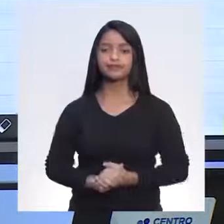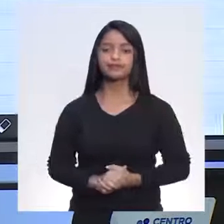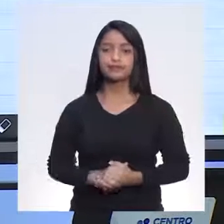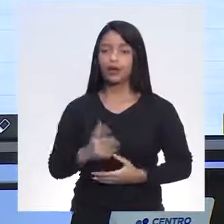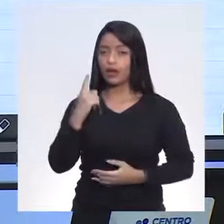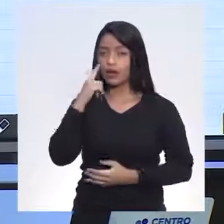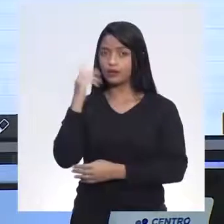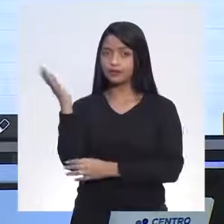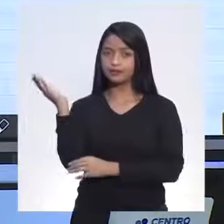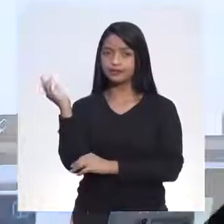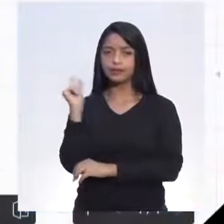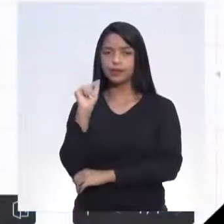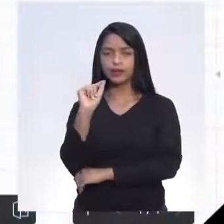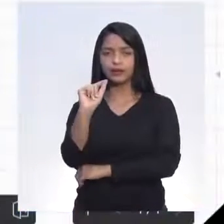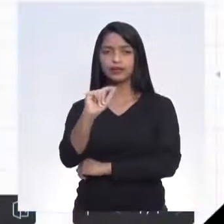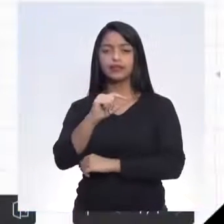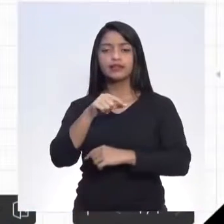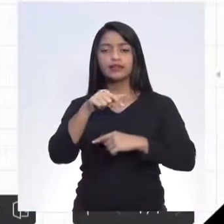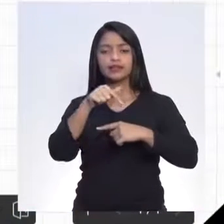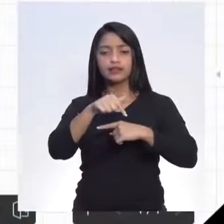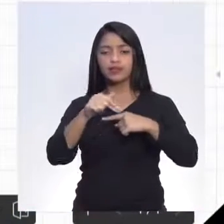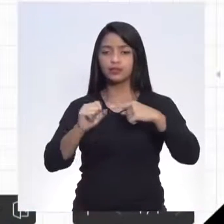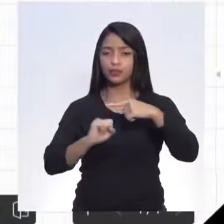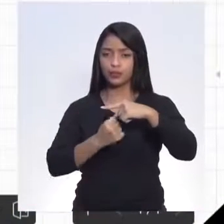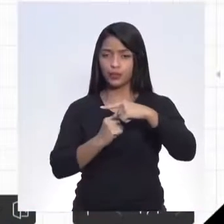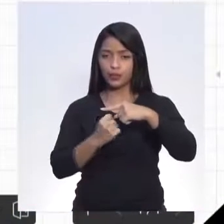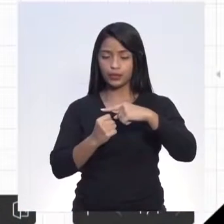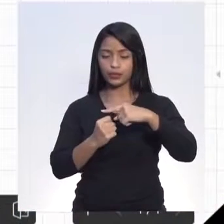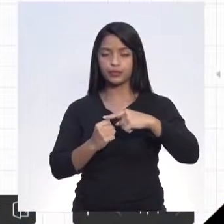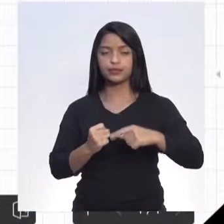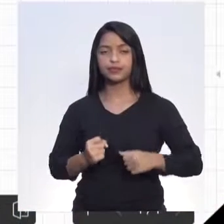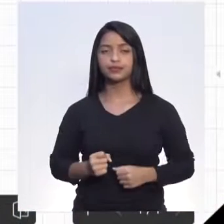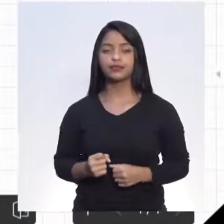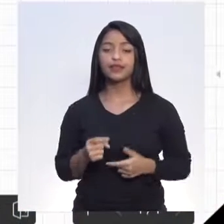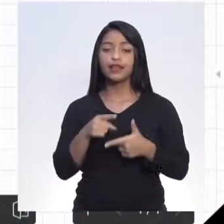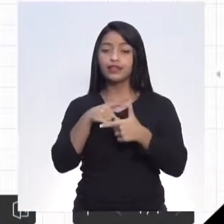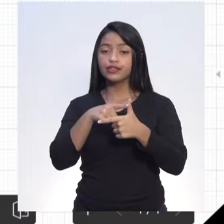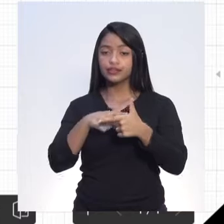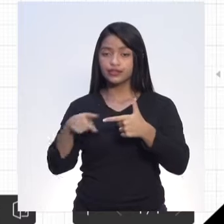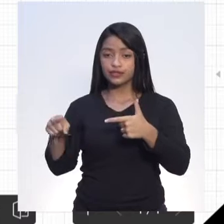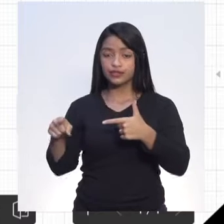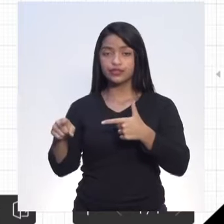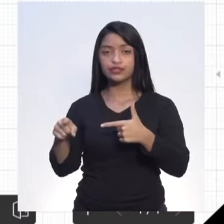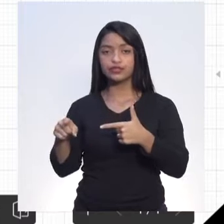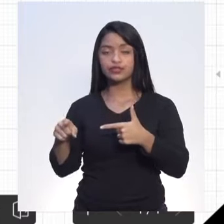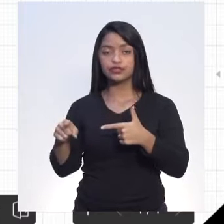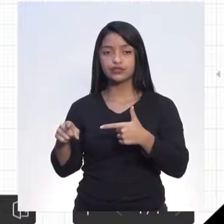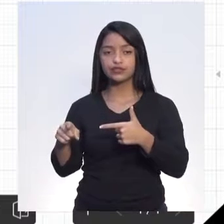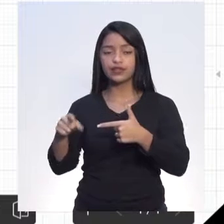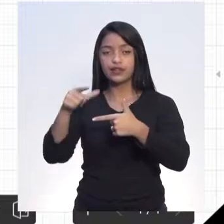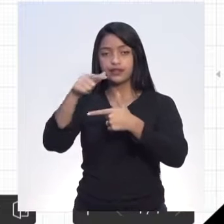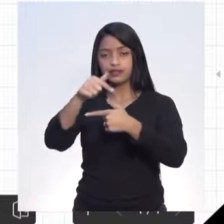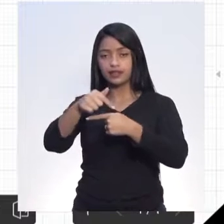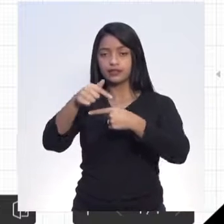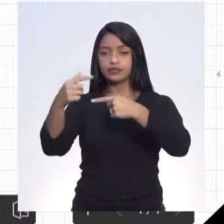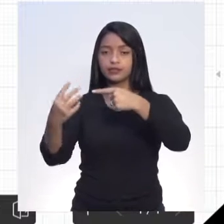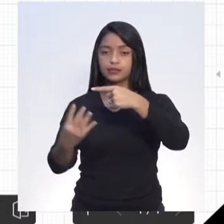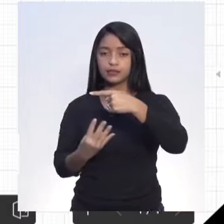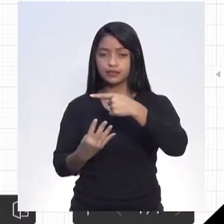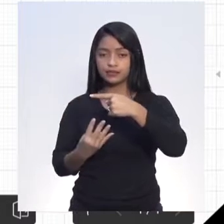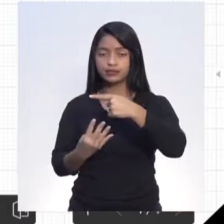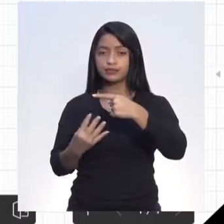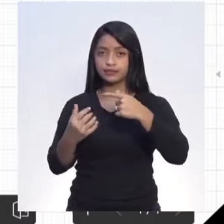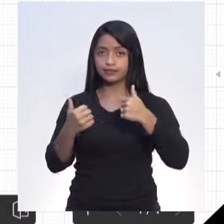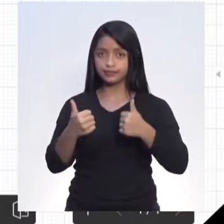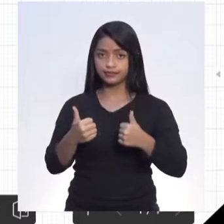tenho 7 sobre 8, que divide 7 sobre 4. Beleza,